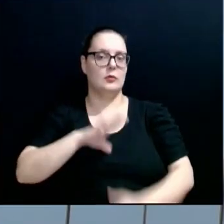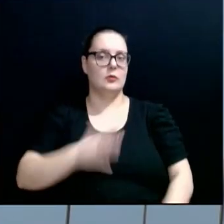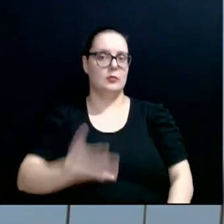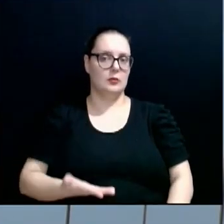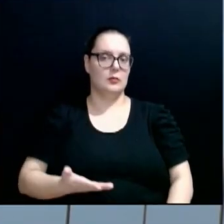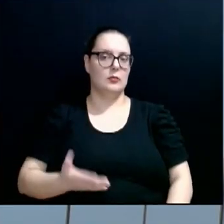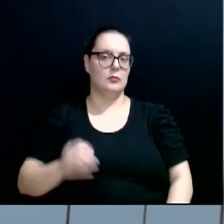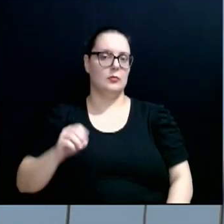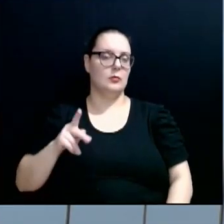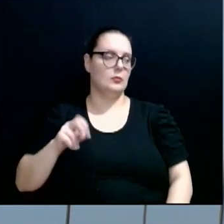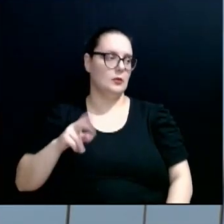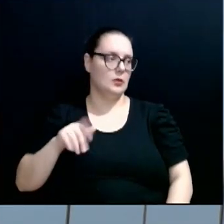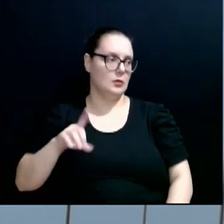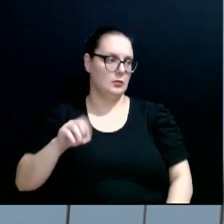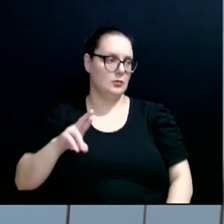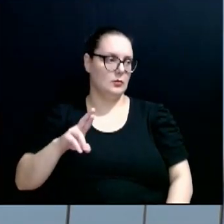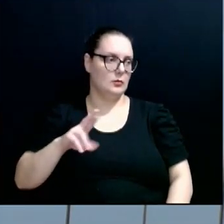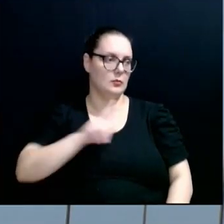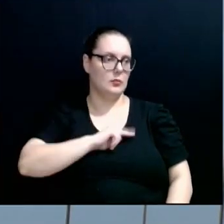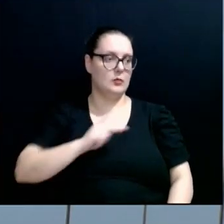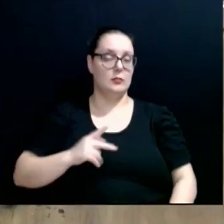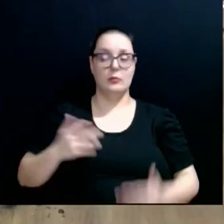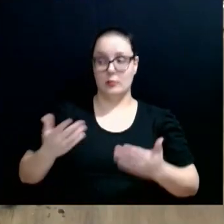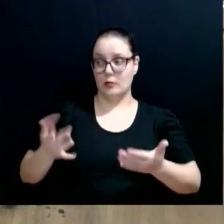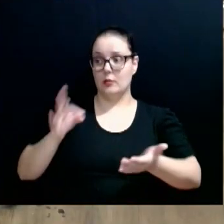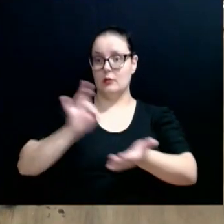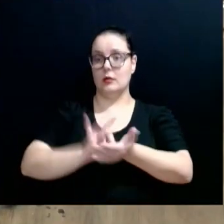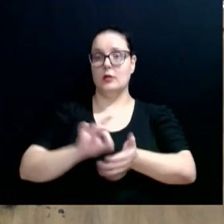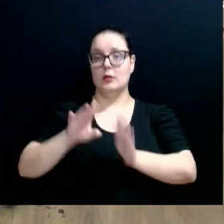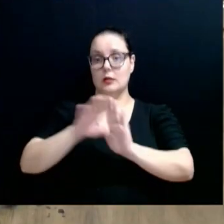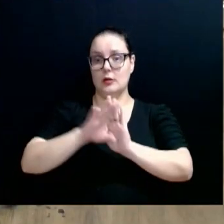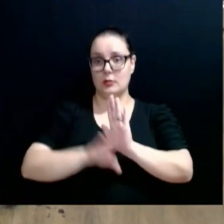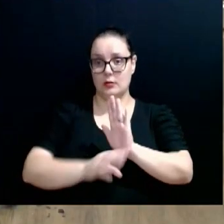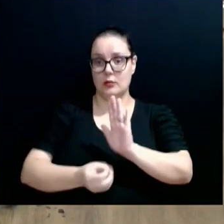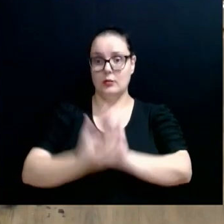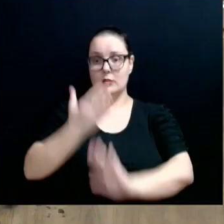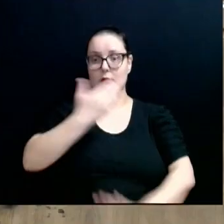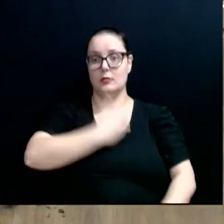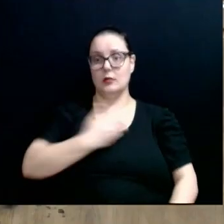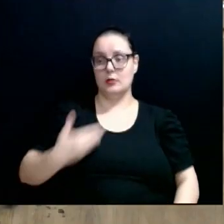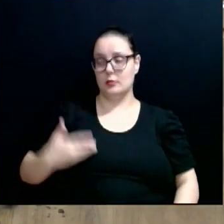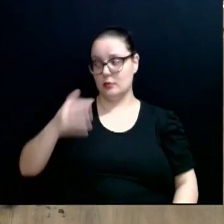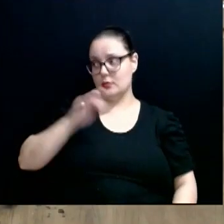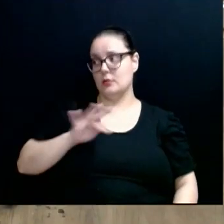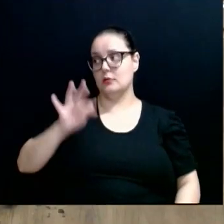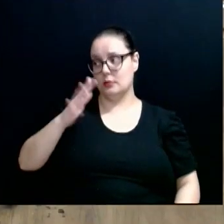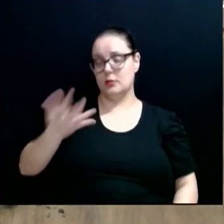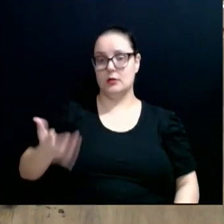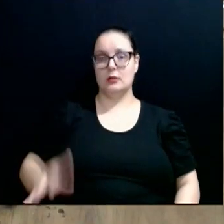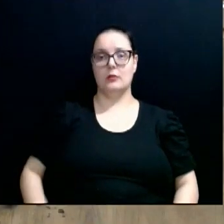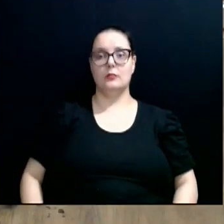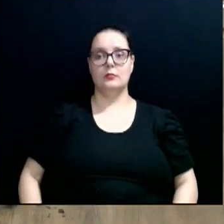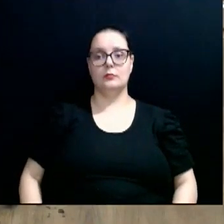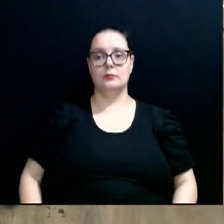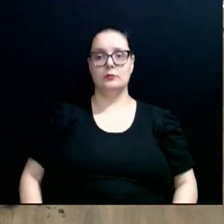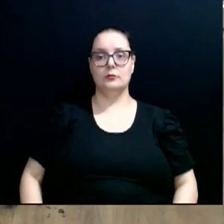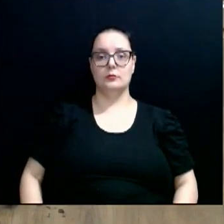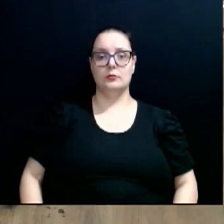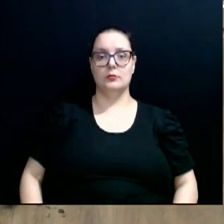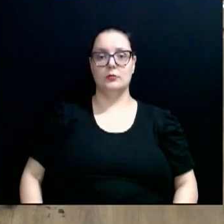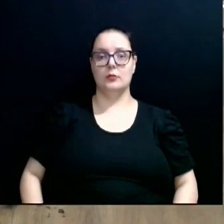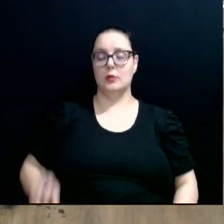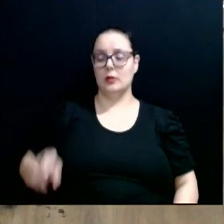presidente? Bom, na verdade esse é um programa que foi criado pelo governo federal, né, de renovação de frota,